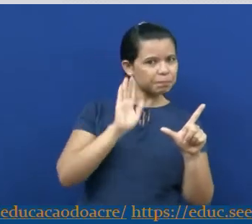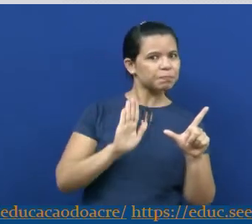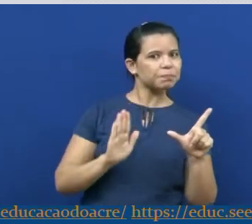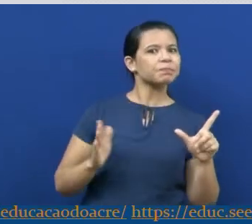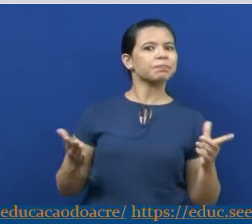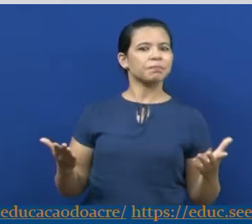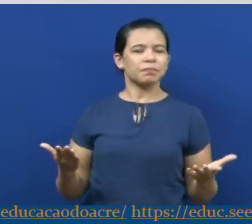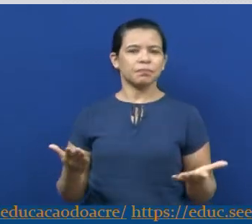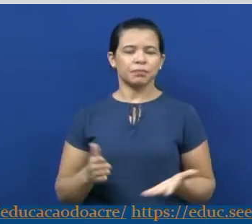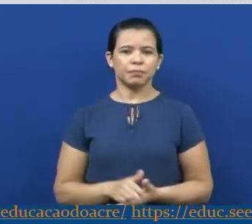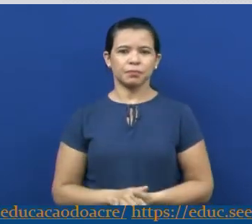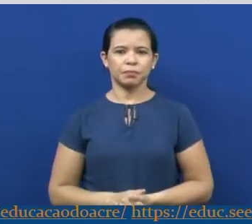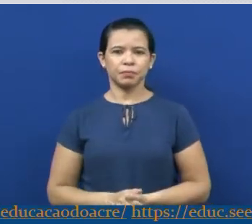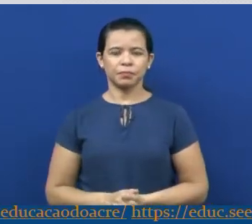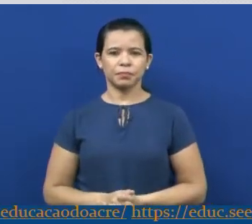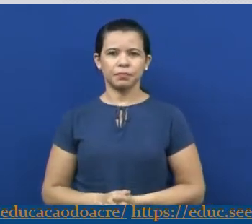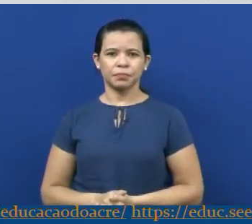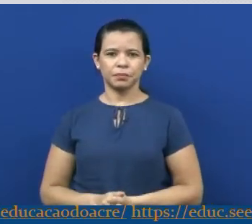pouquinho.